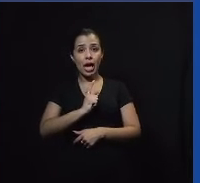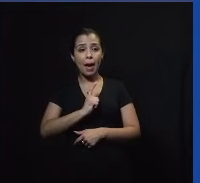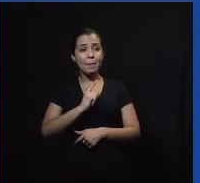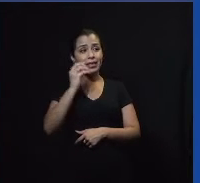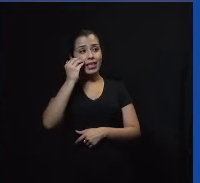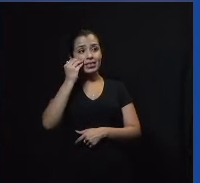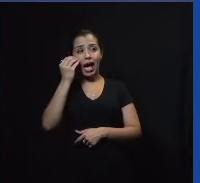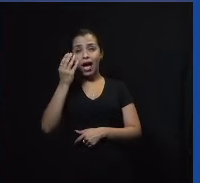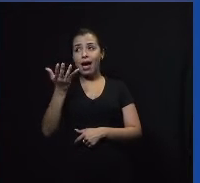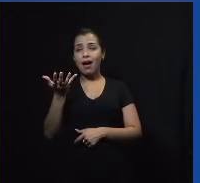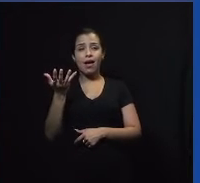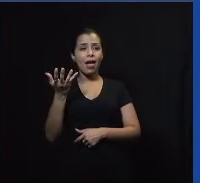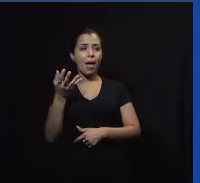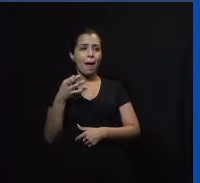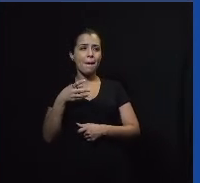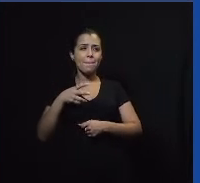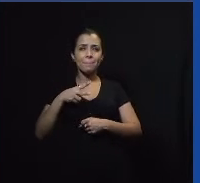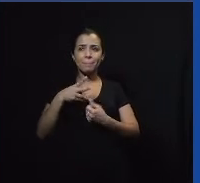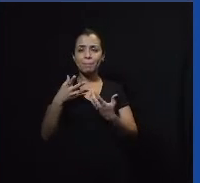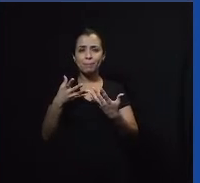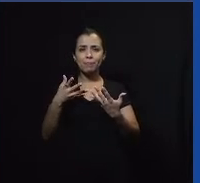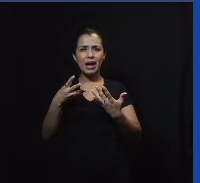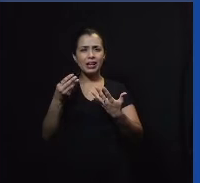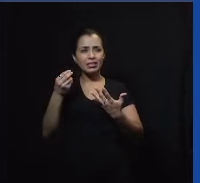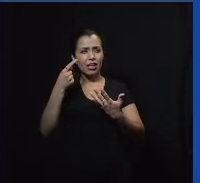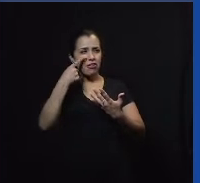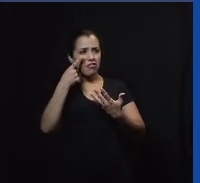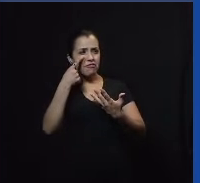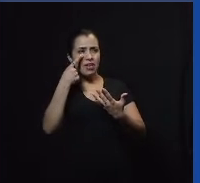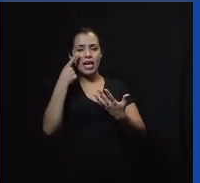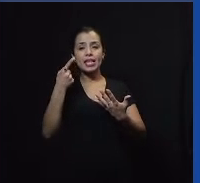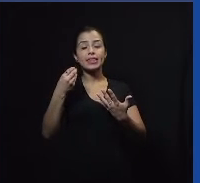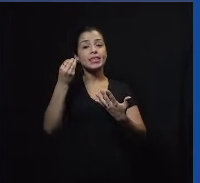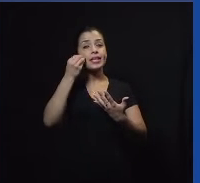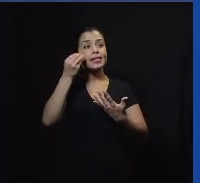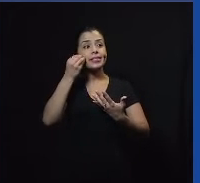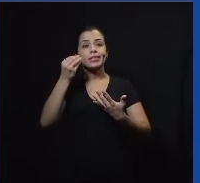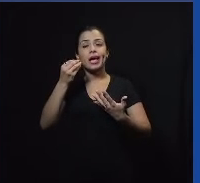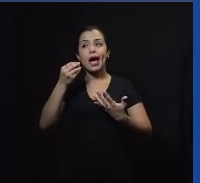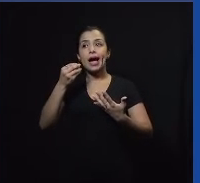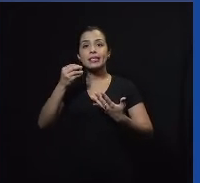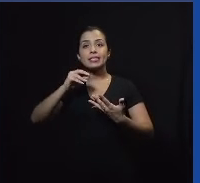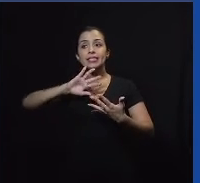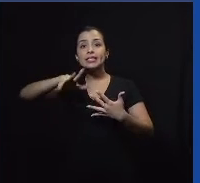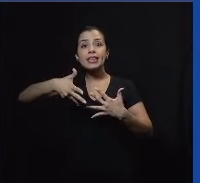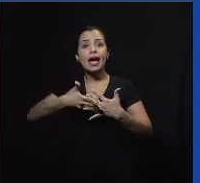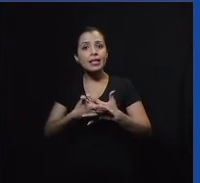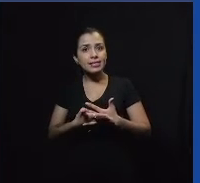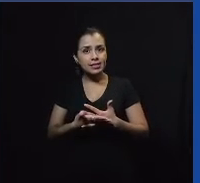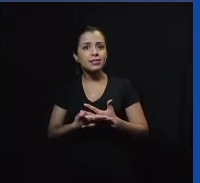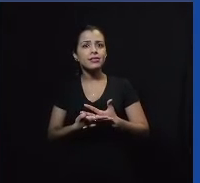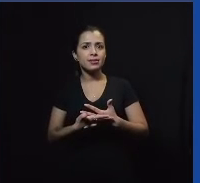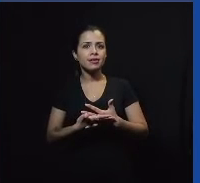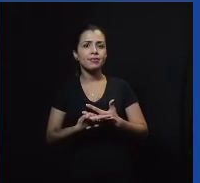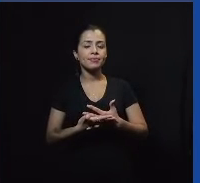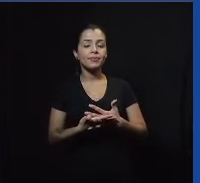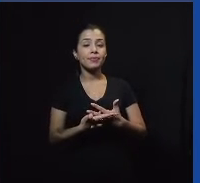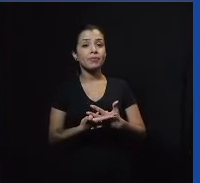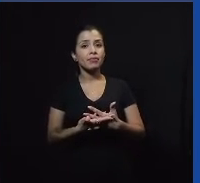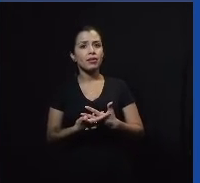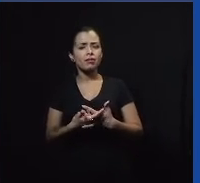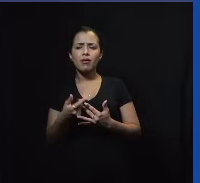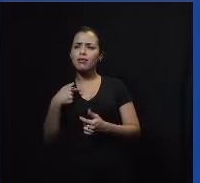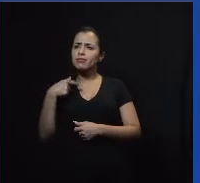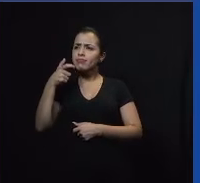mobilização, né, que os jovens eles passassem a olhar para a política, pensar a cidadania. Então foi muito interessante, assim, como a gente foi super